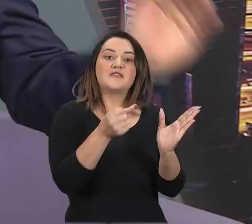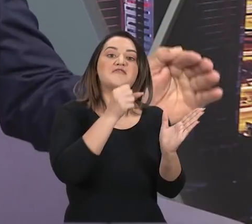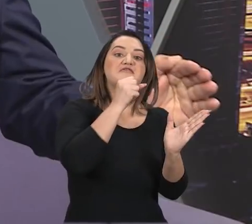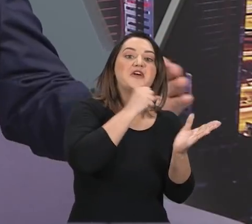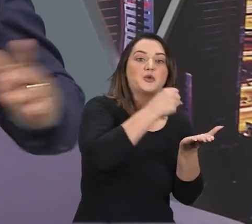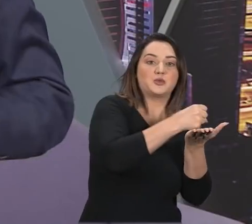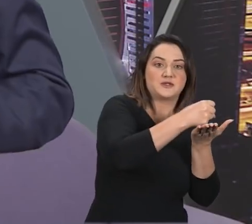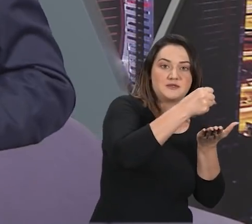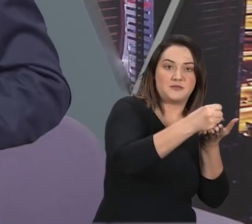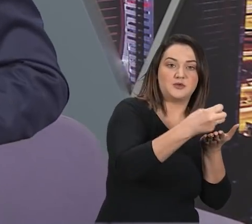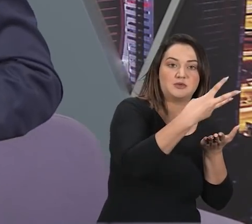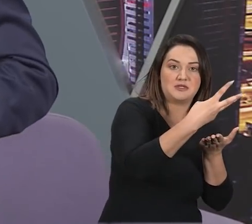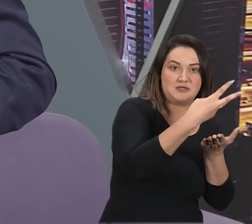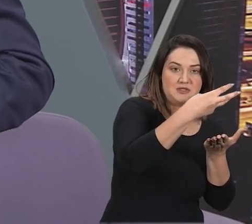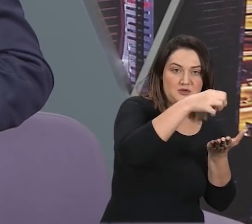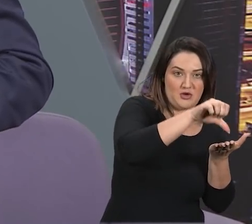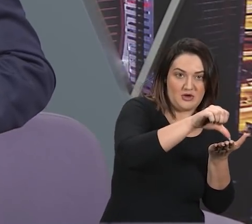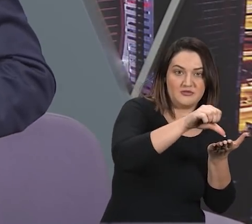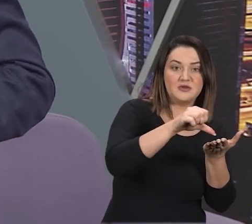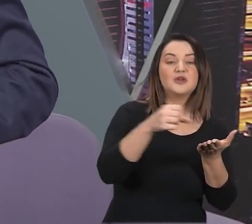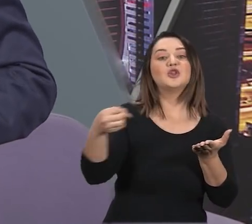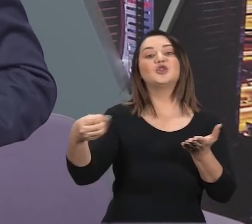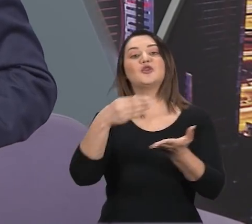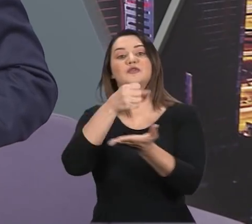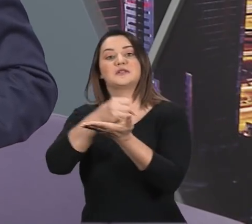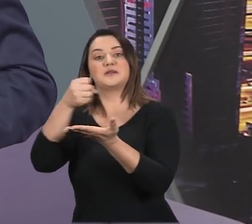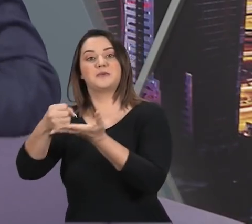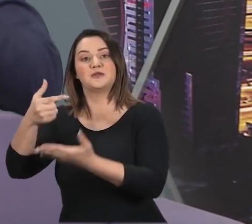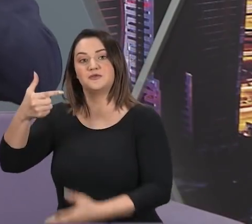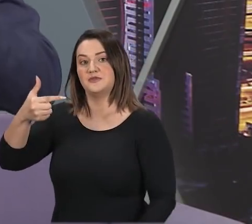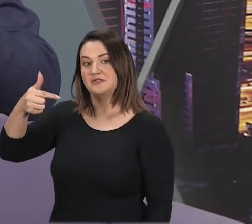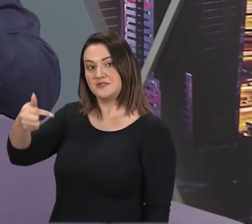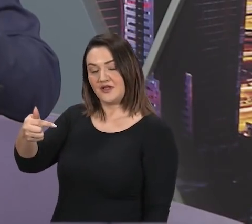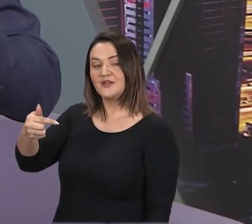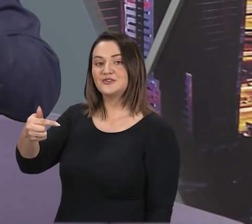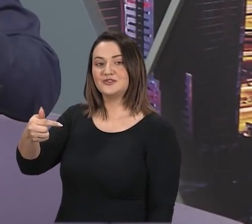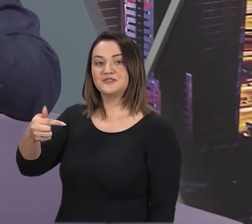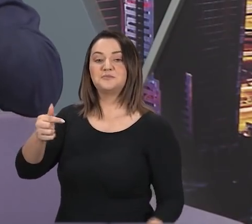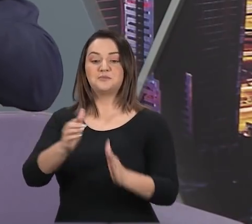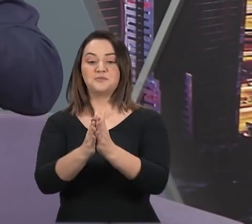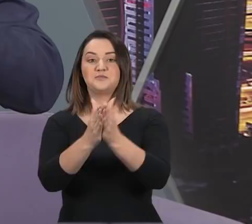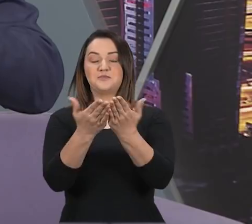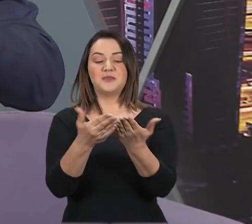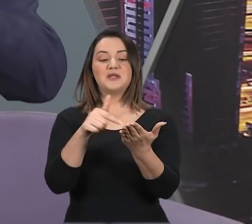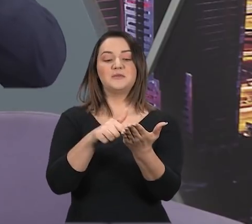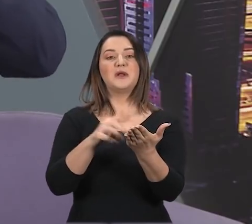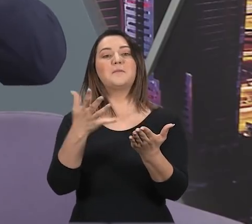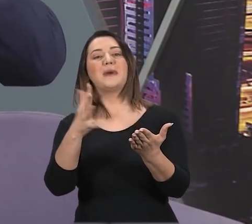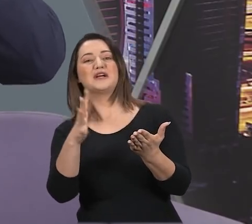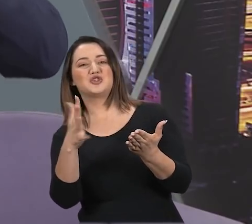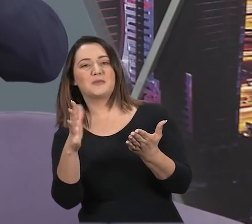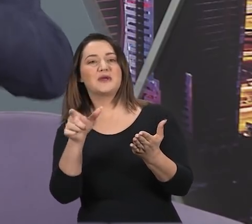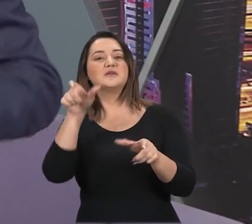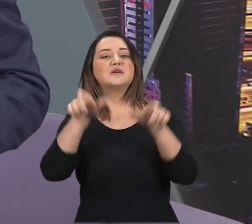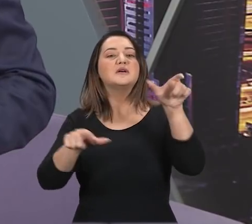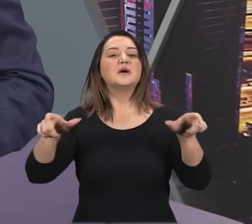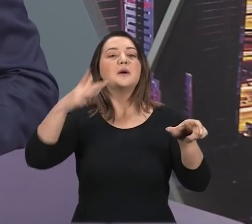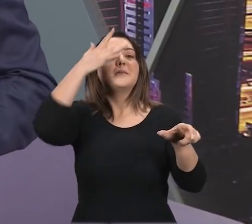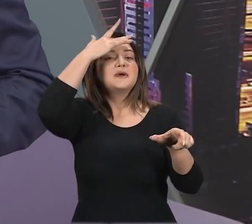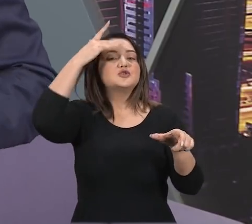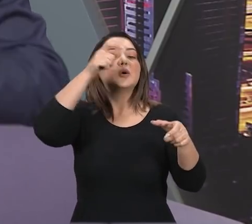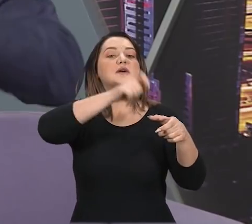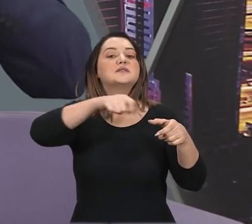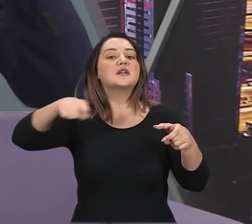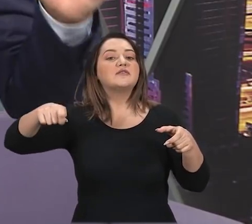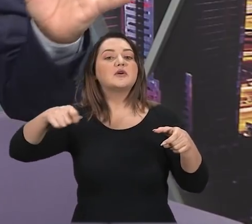39 no Velho Testamento e 27 no Novo Testamento. A Bíblia Sagrada foi escrita por aproximadamente 40